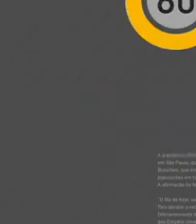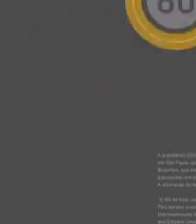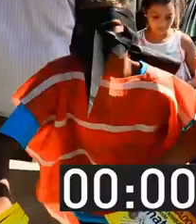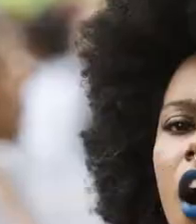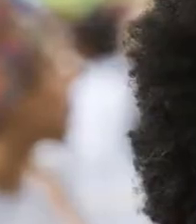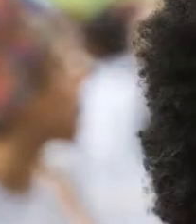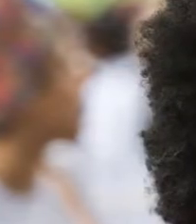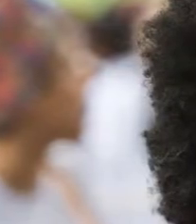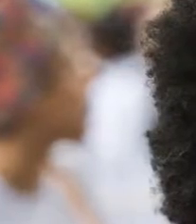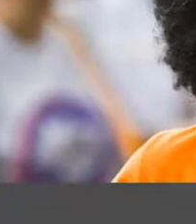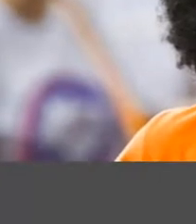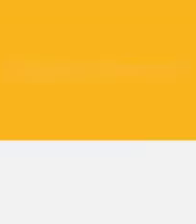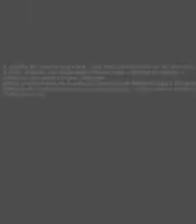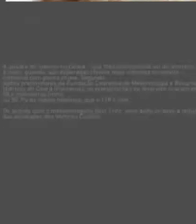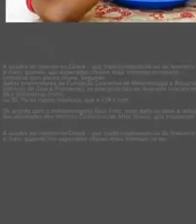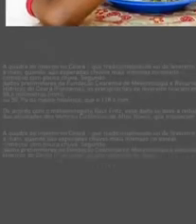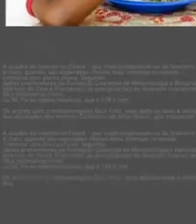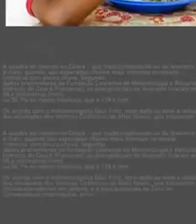ele